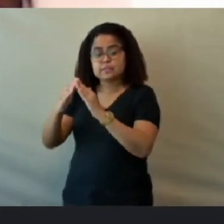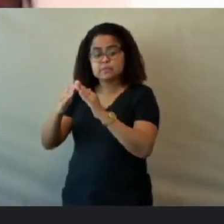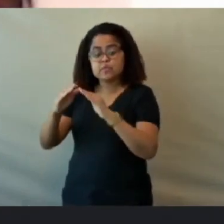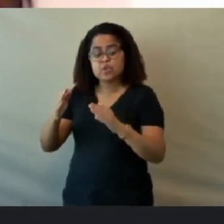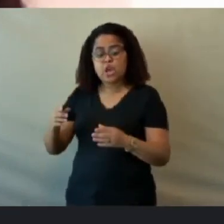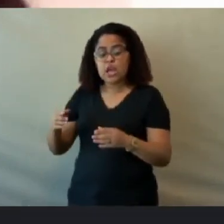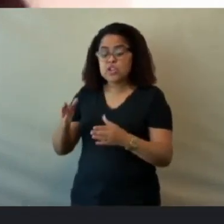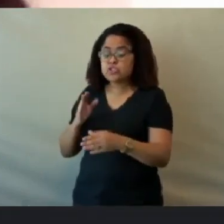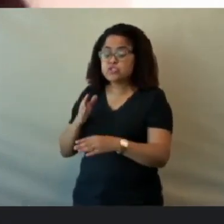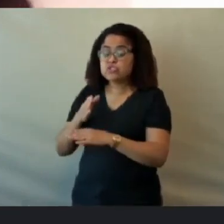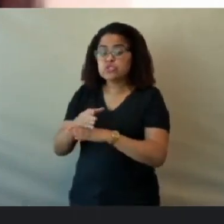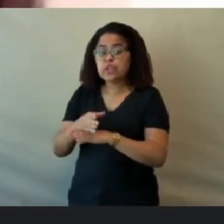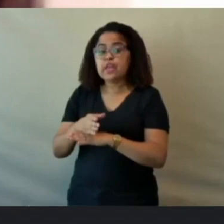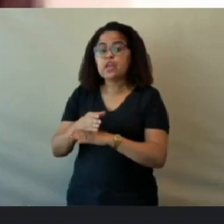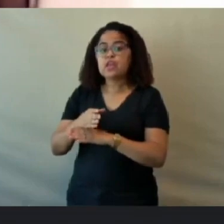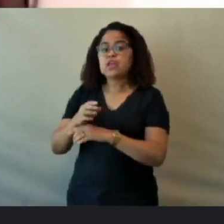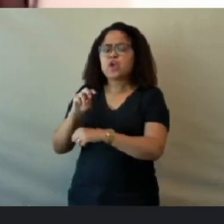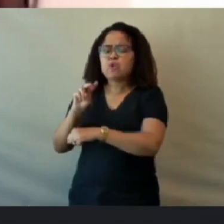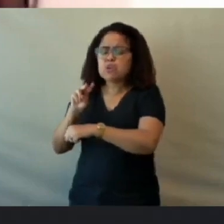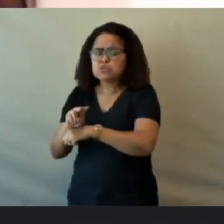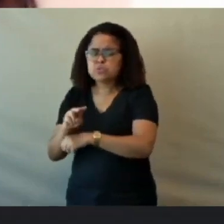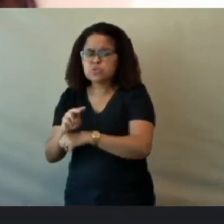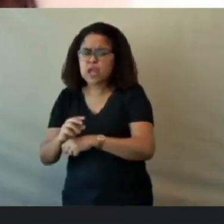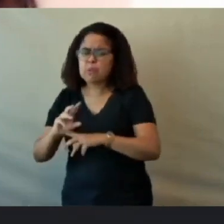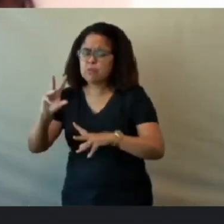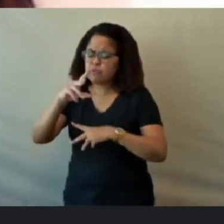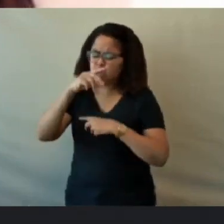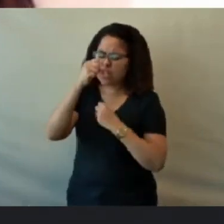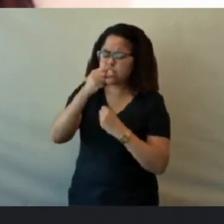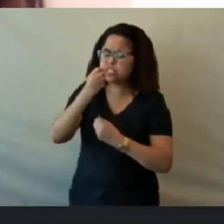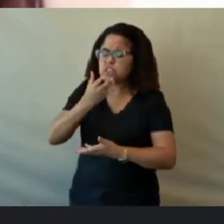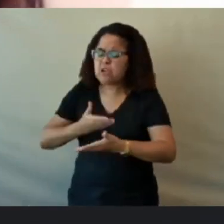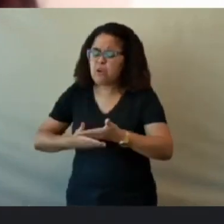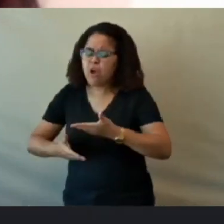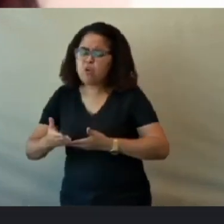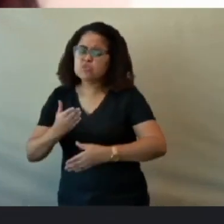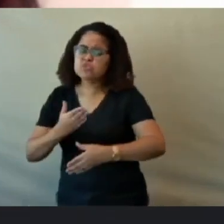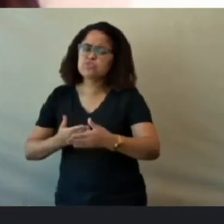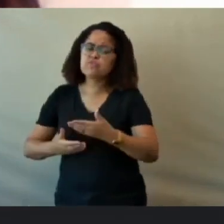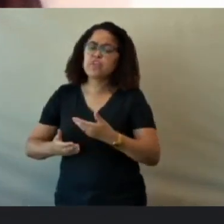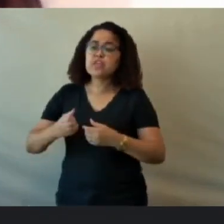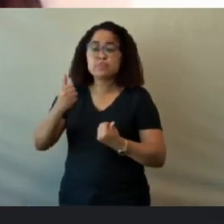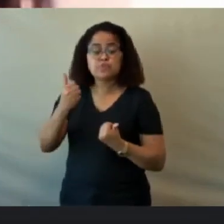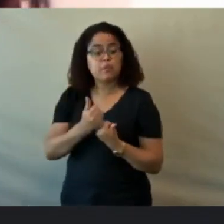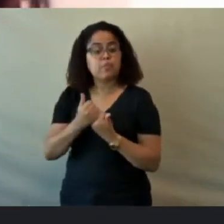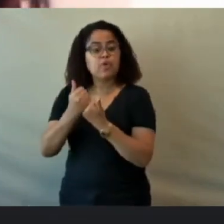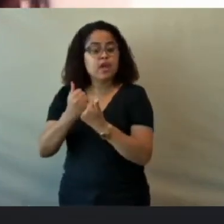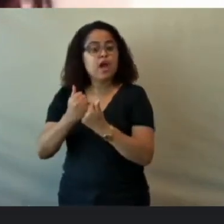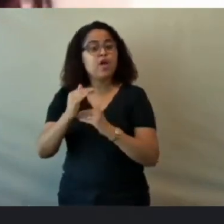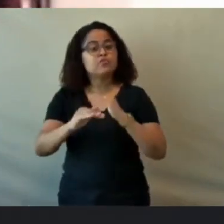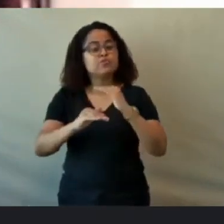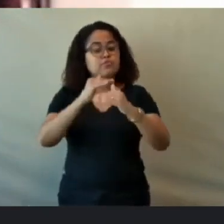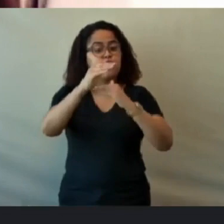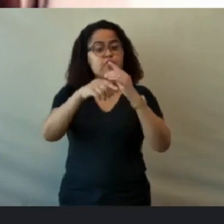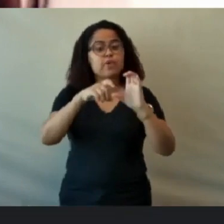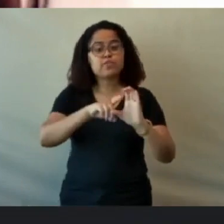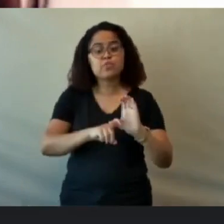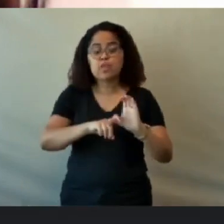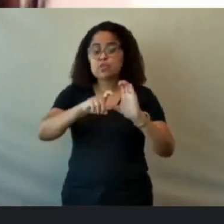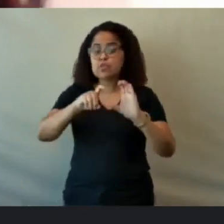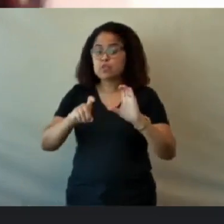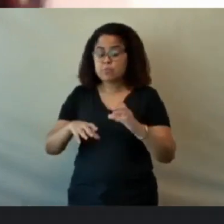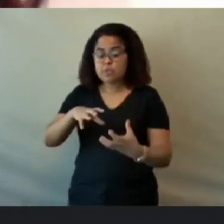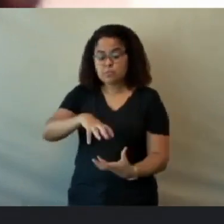poder fortalecer os ínculos daquela família, para poder apoiar no desenvolvimento da autonomia dessa pessoa idosa,